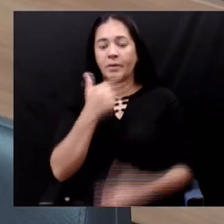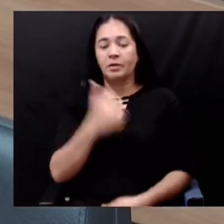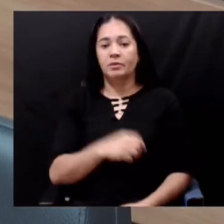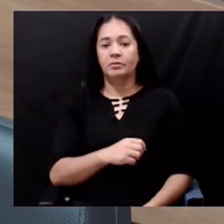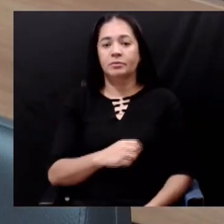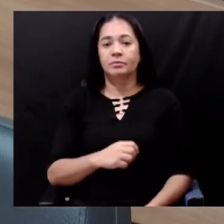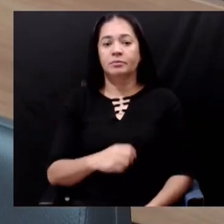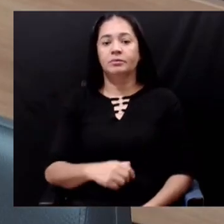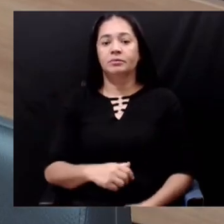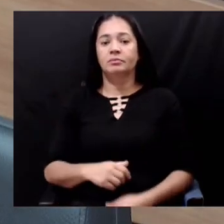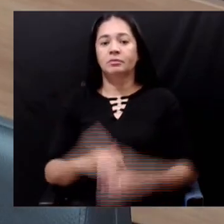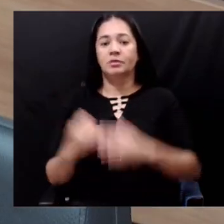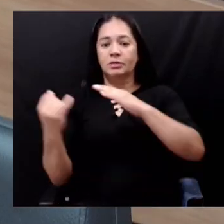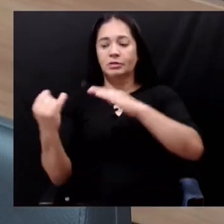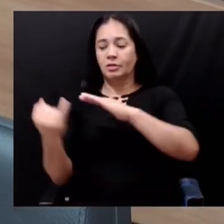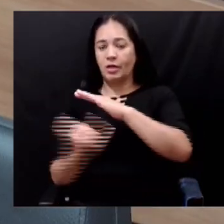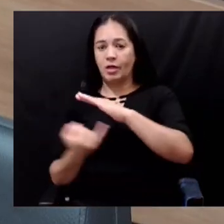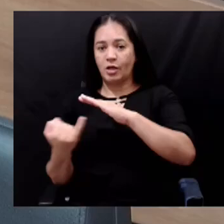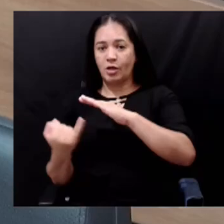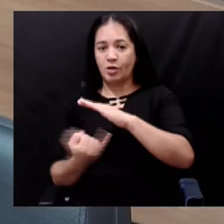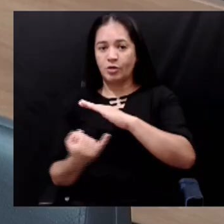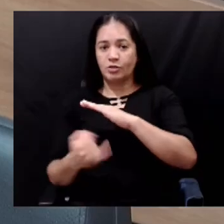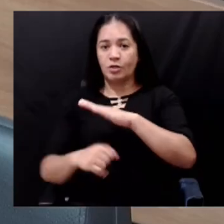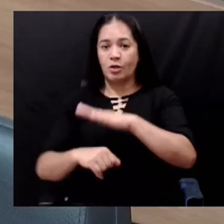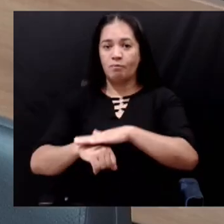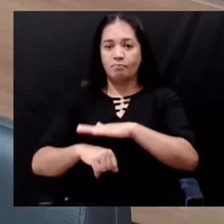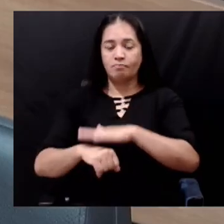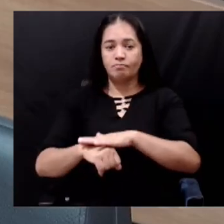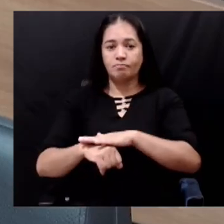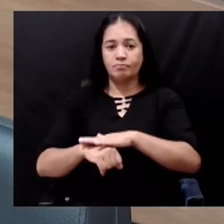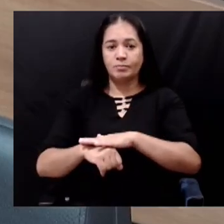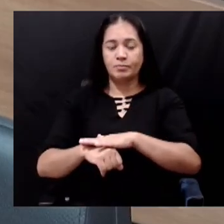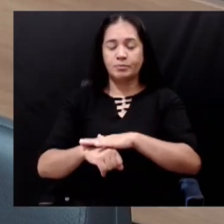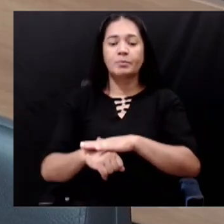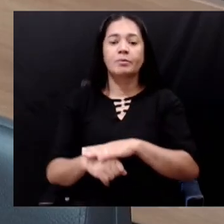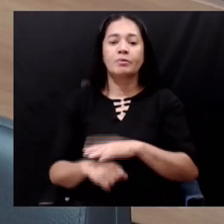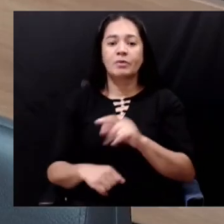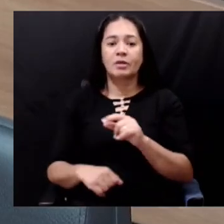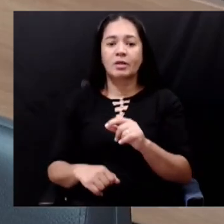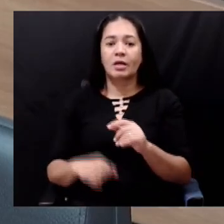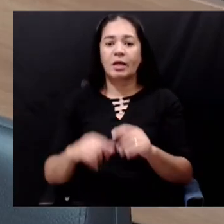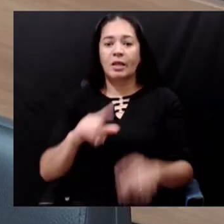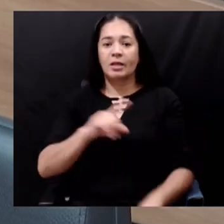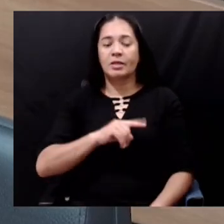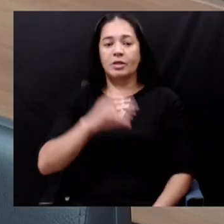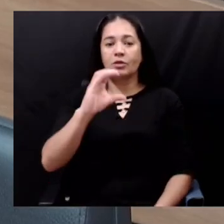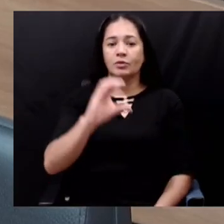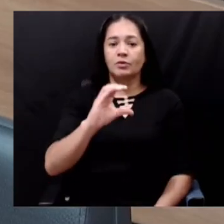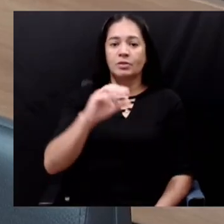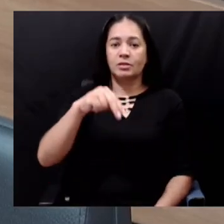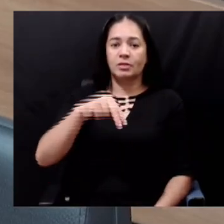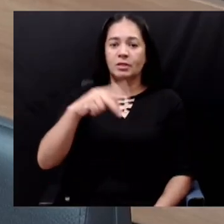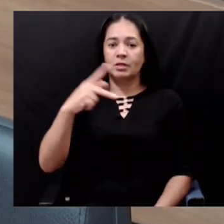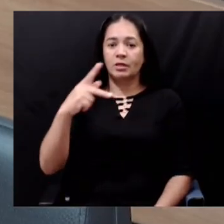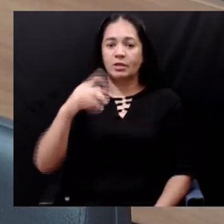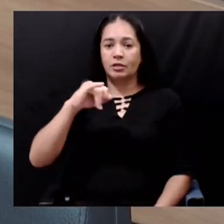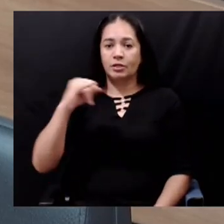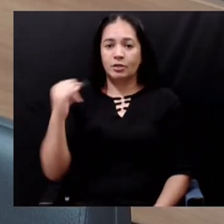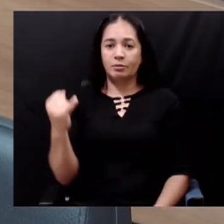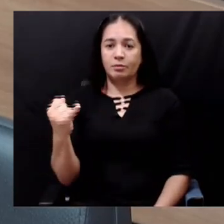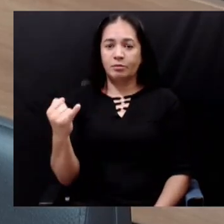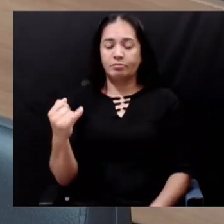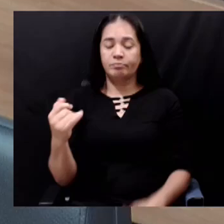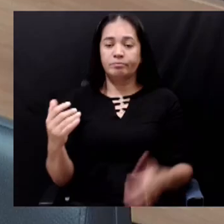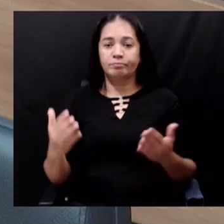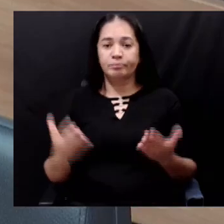A instituição operadora, ela é a que tem o CNPJ. A princípio, no